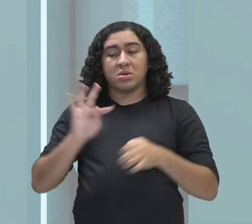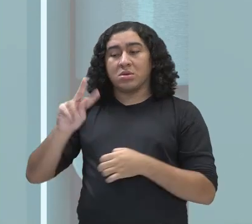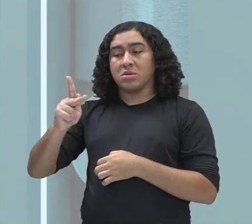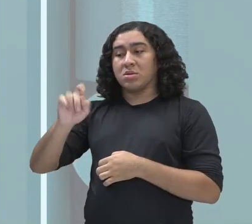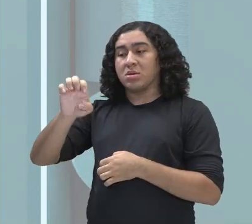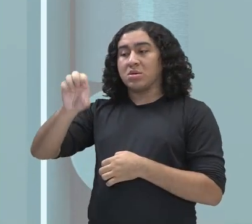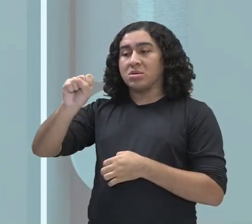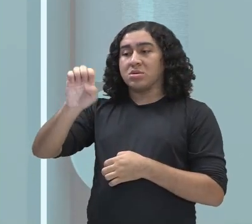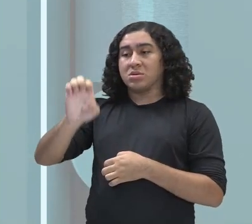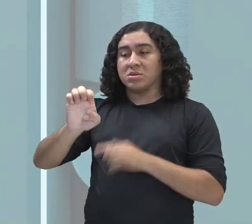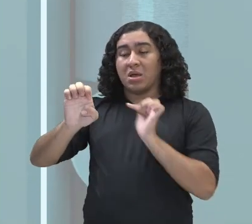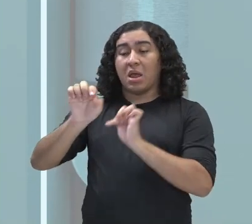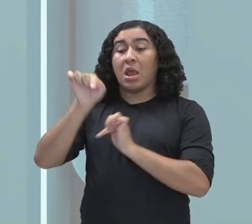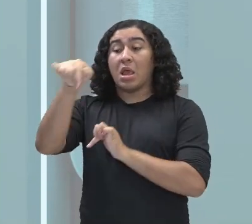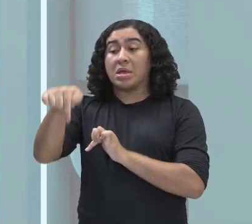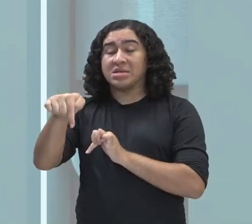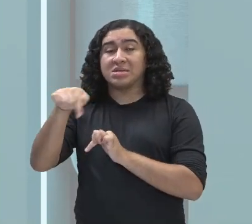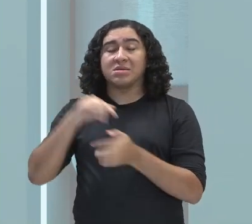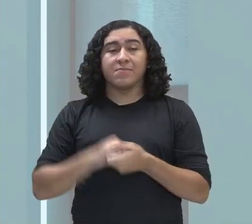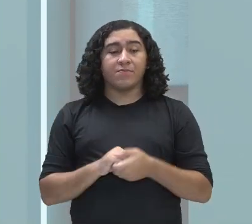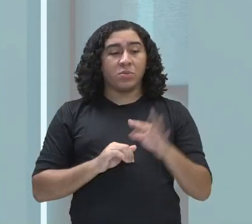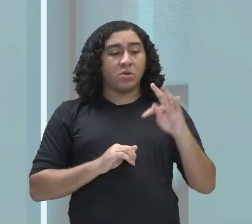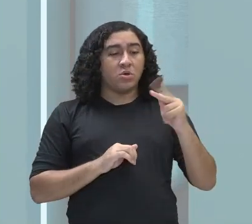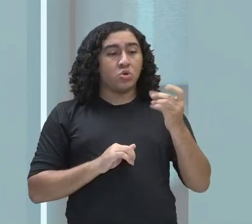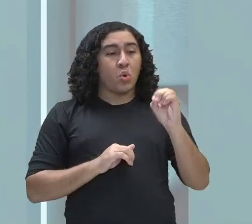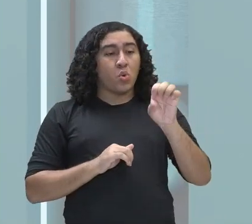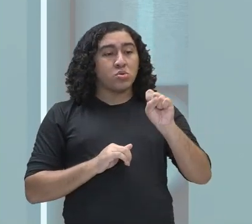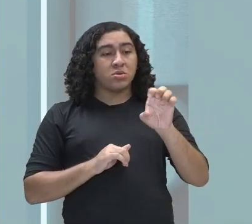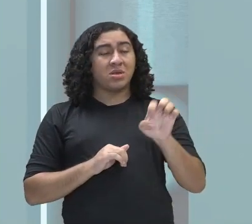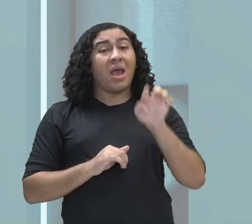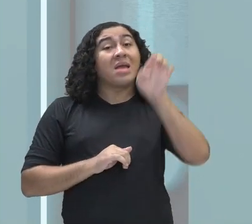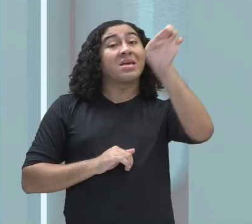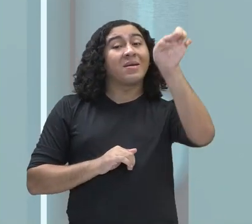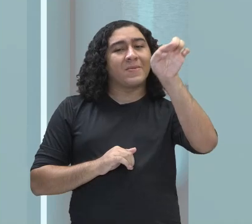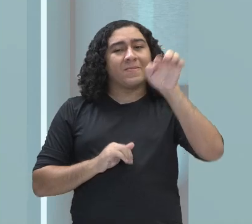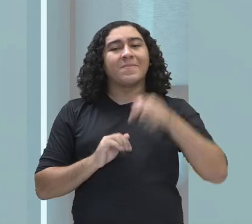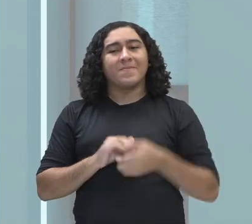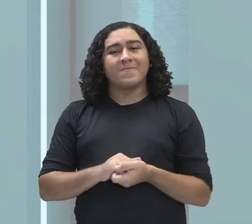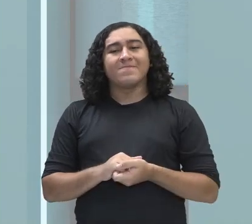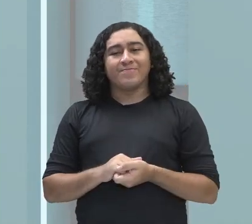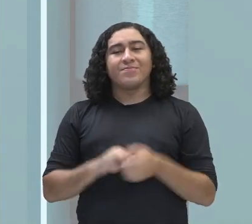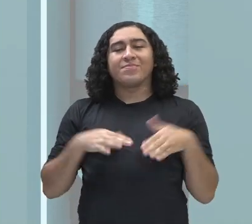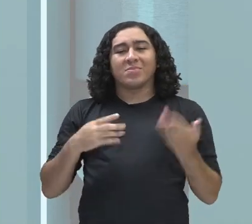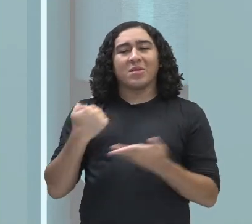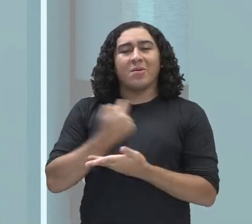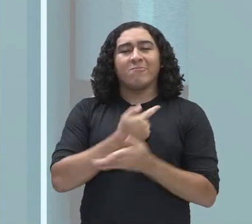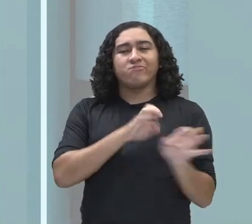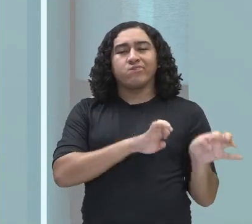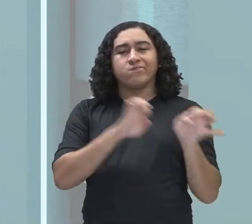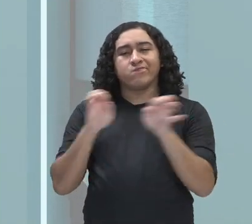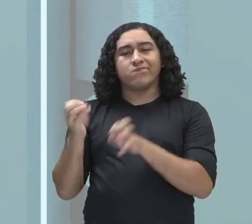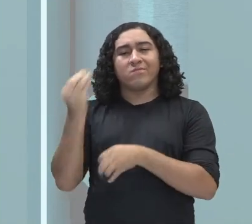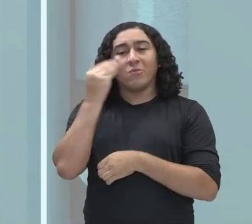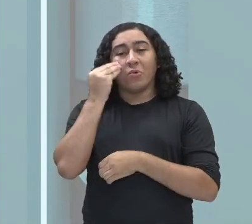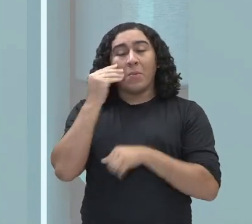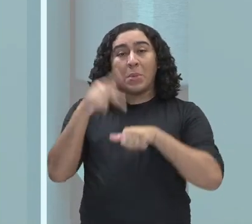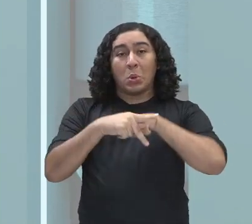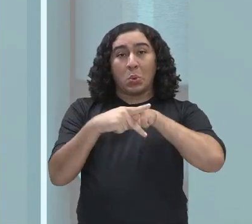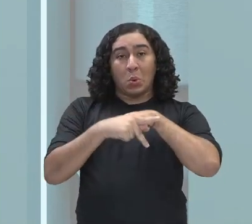estes, estas, those, aqueles, aquelas. Então, a gente acabou de acompanhar os